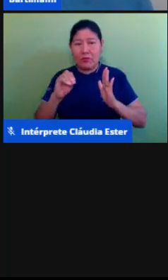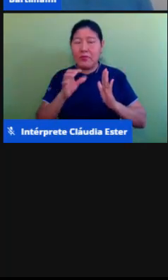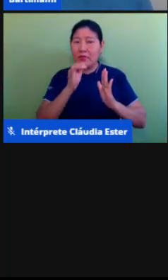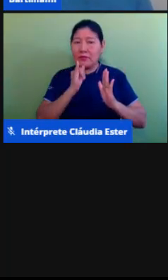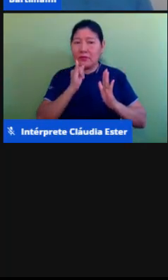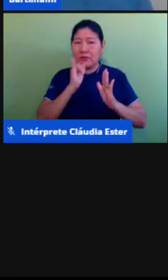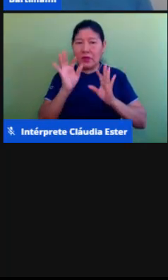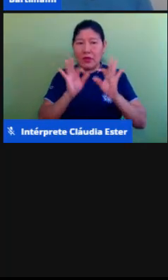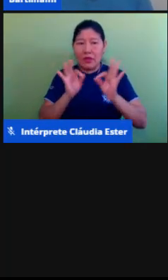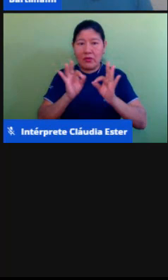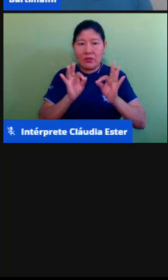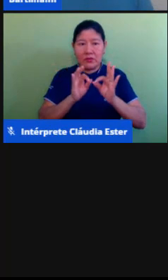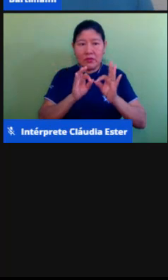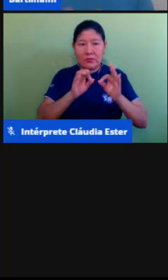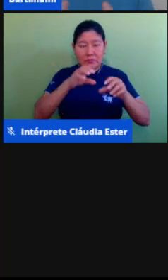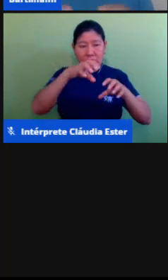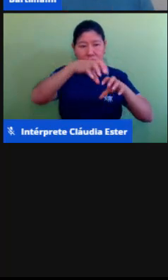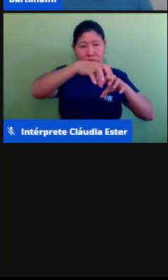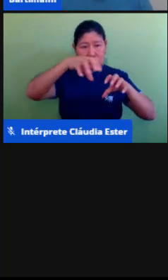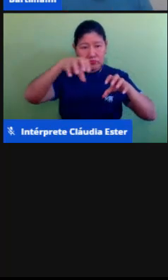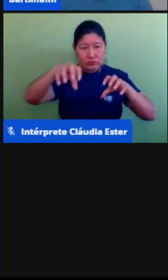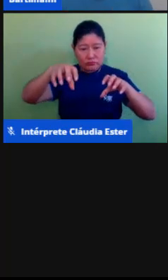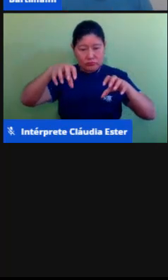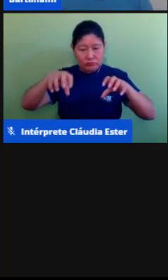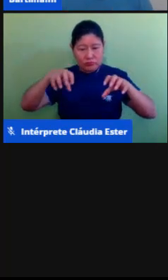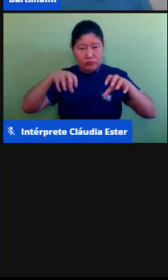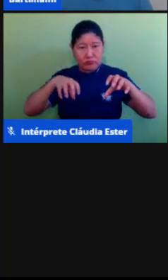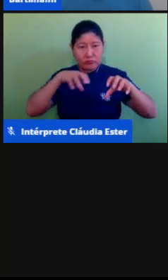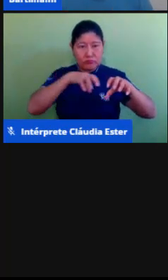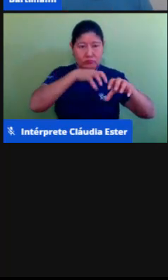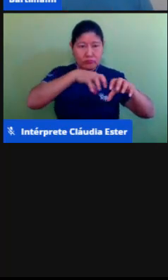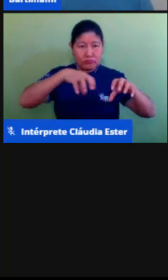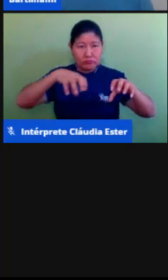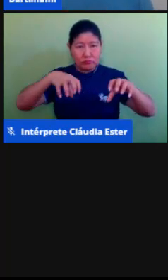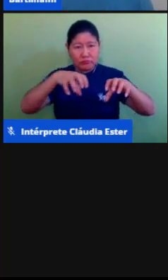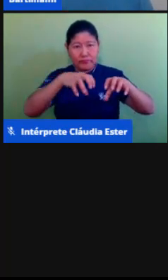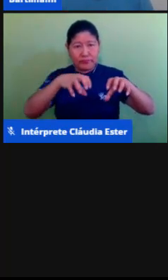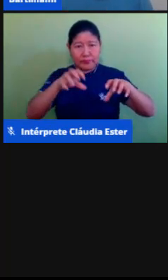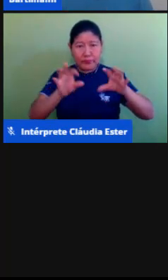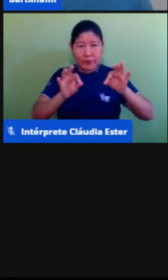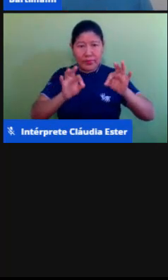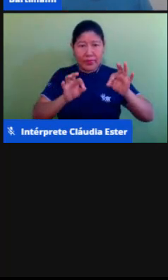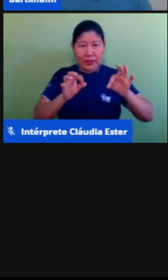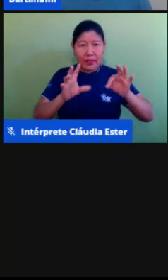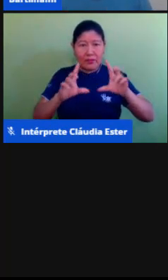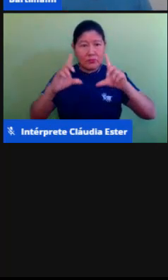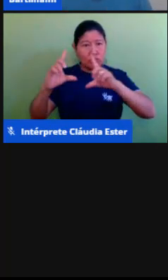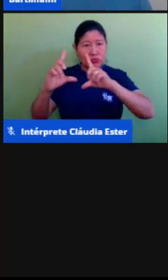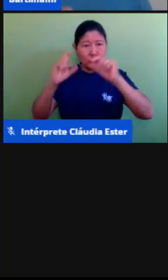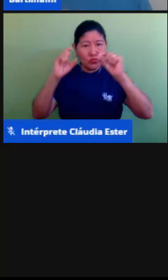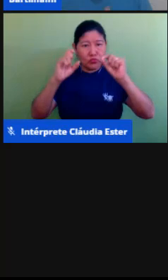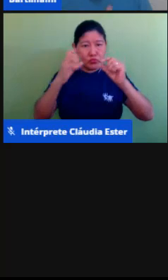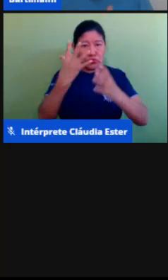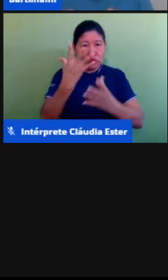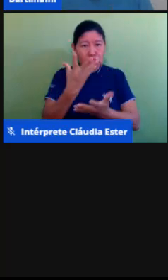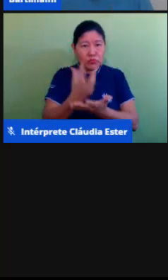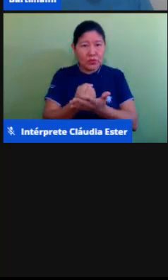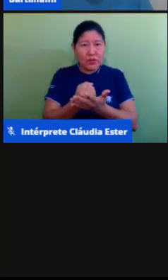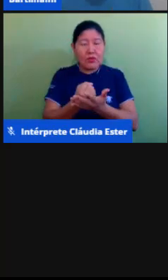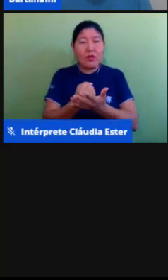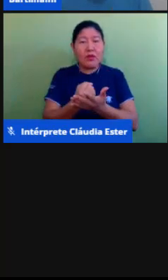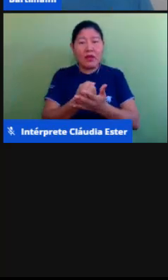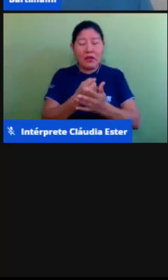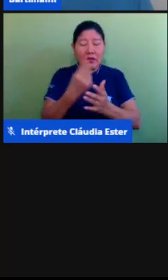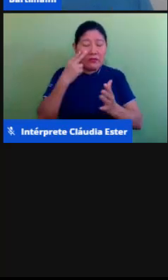Então, os pesquisadores fazem o download das imagens Landsat. Essas imagens que foram baixadas passam por um processo